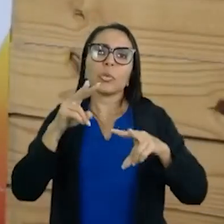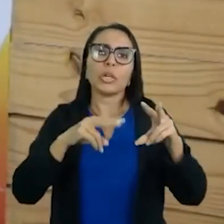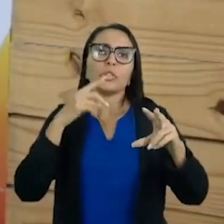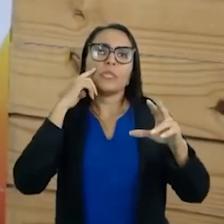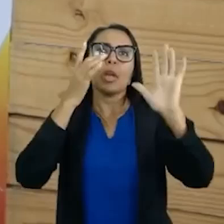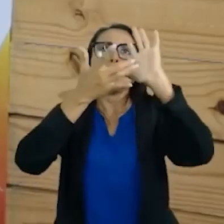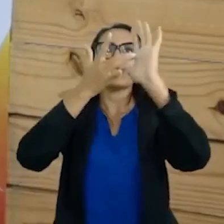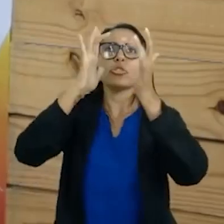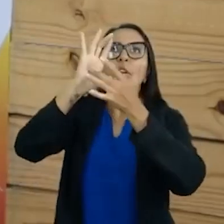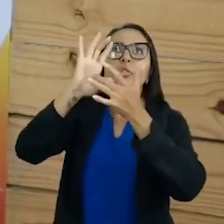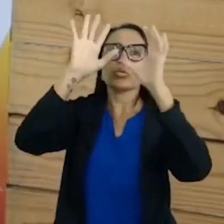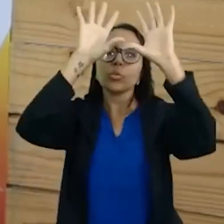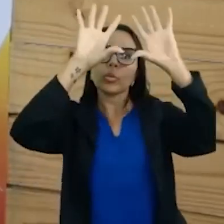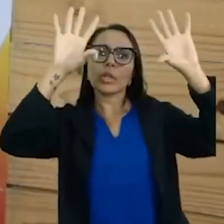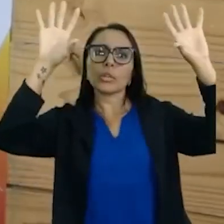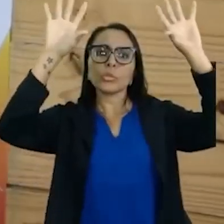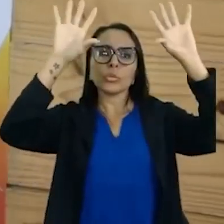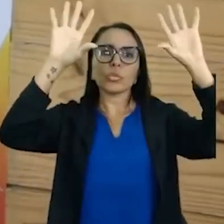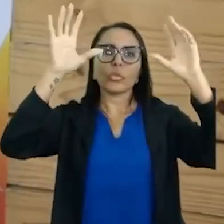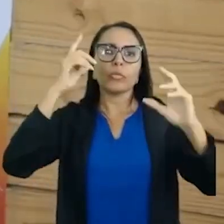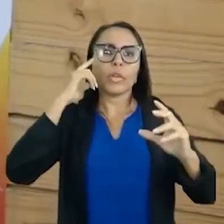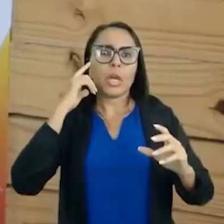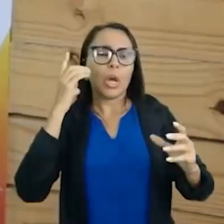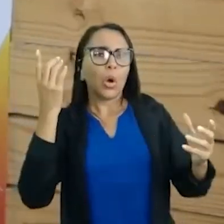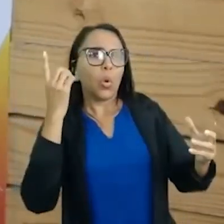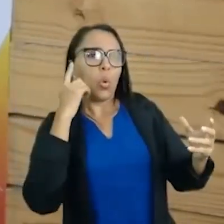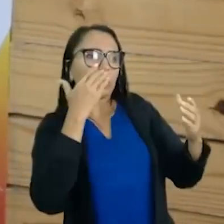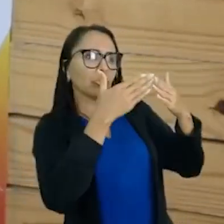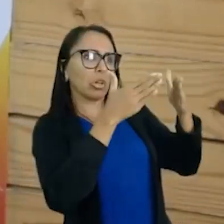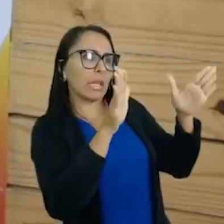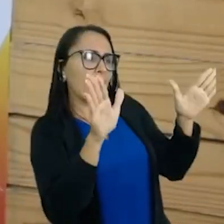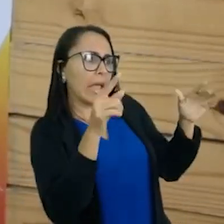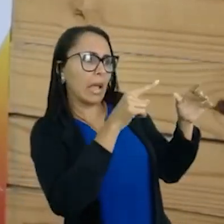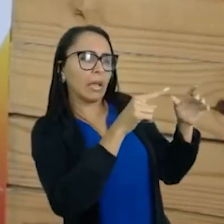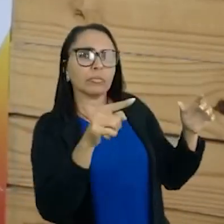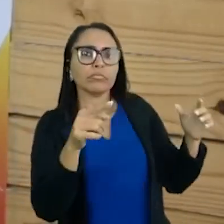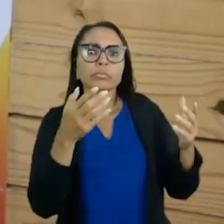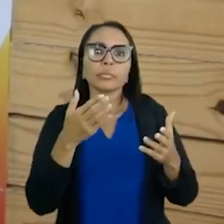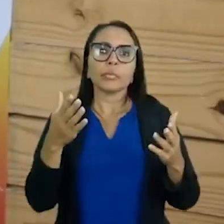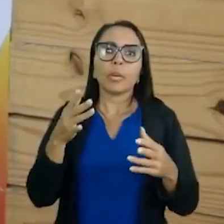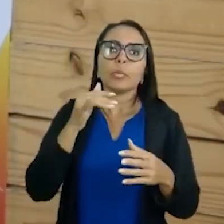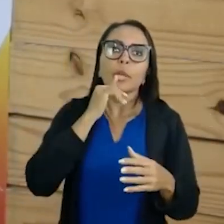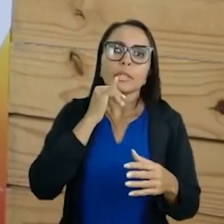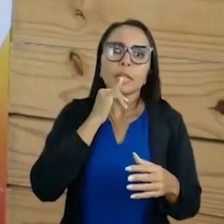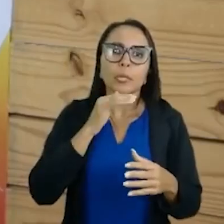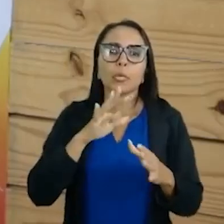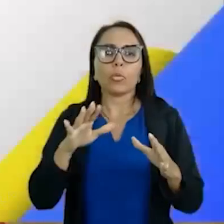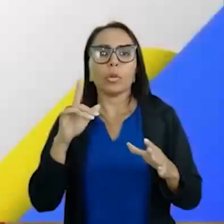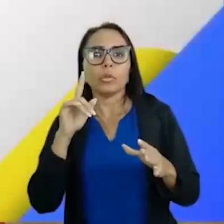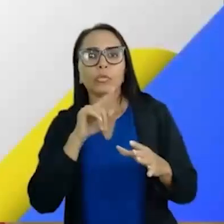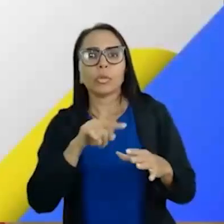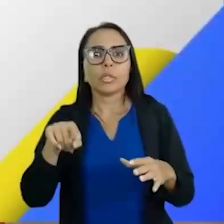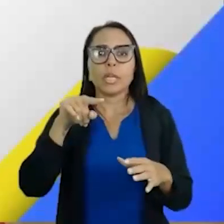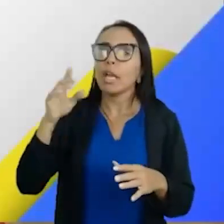Jesus é, na janela ou na borra de café, coisas do tipo. E aqui tem um exemplo de uma foto onde você vê uma imagem,